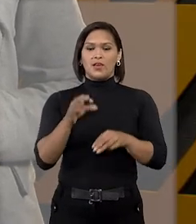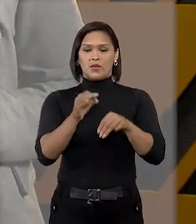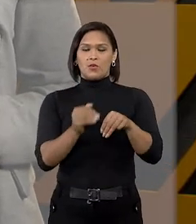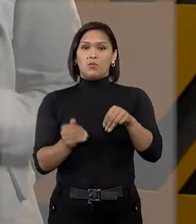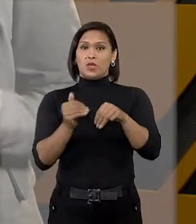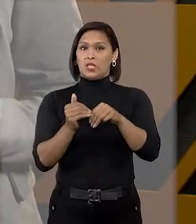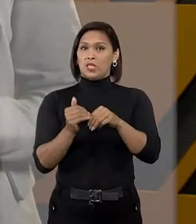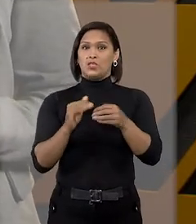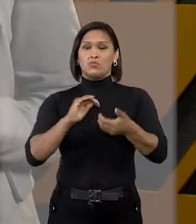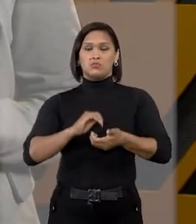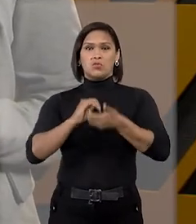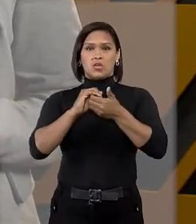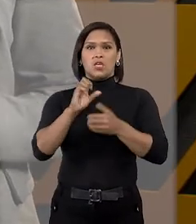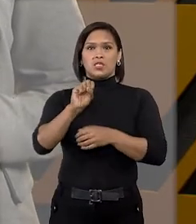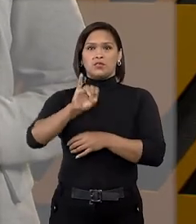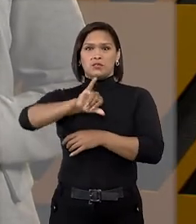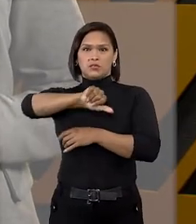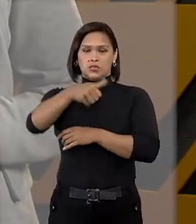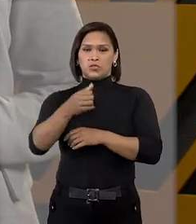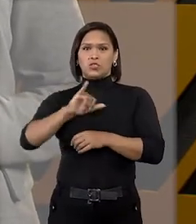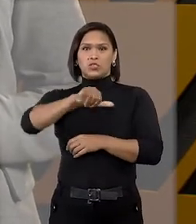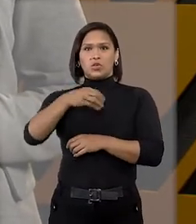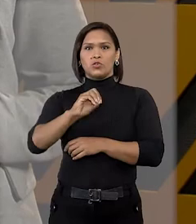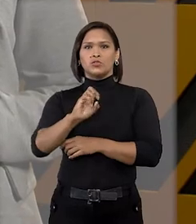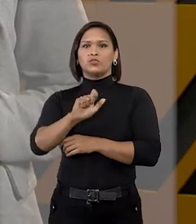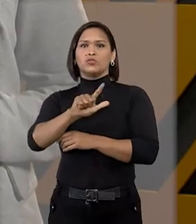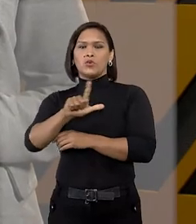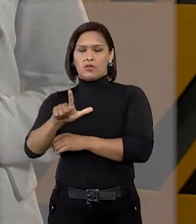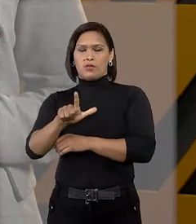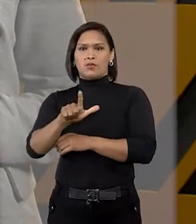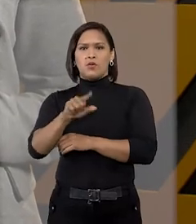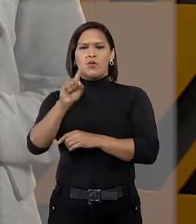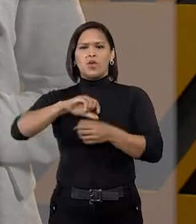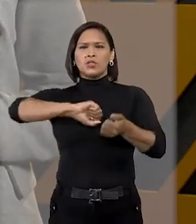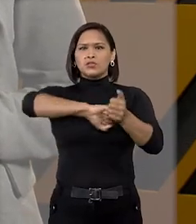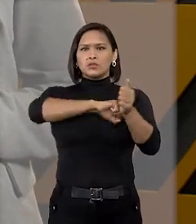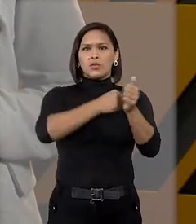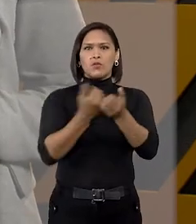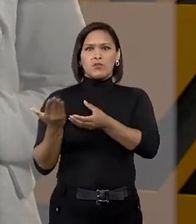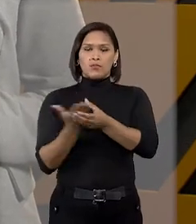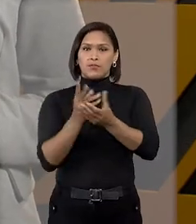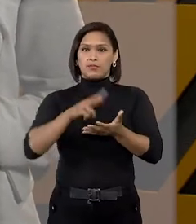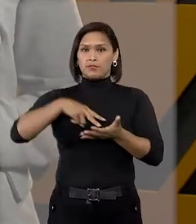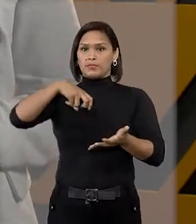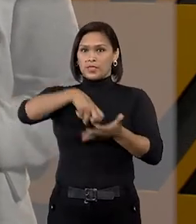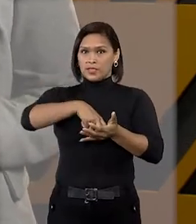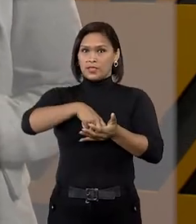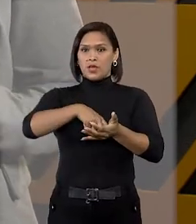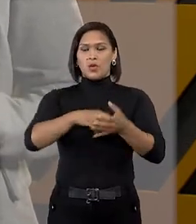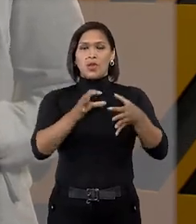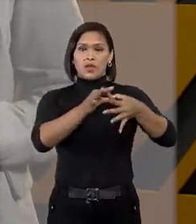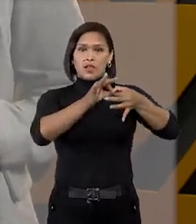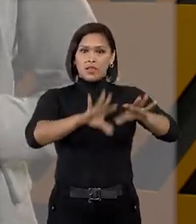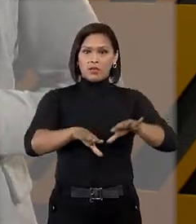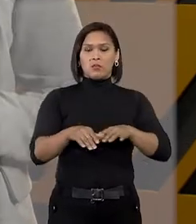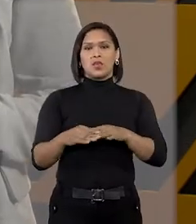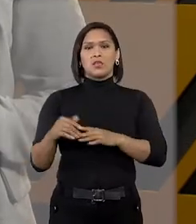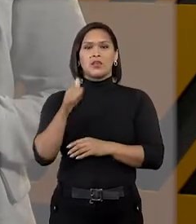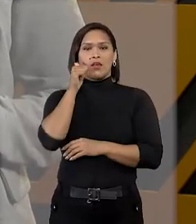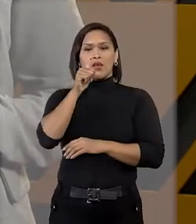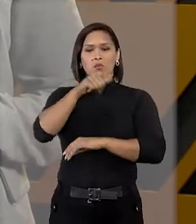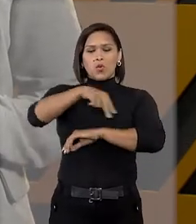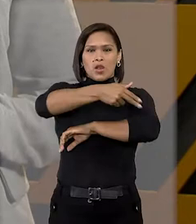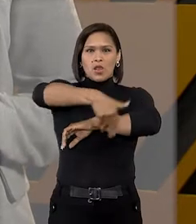Olá! O ministro do Superior Tribunal de Justiça, Joel Ilan Paciornik, trancou a ação penal e mandou soltar